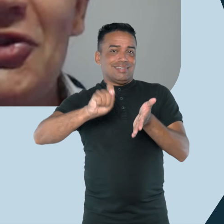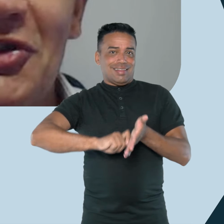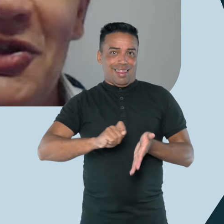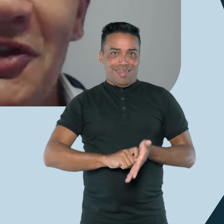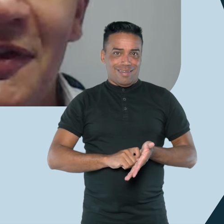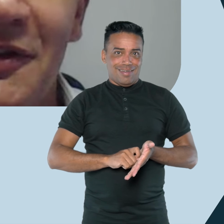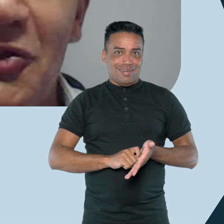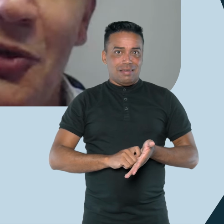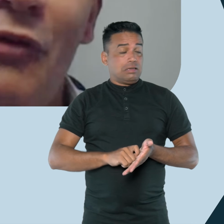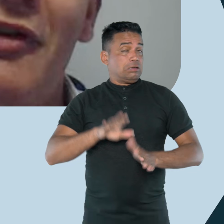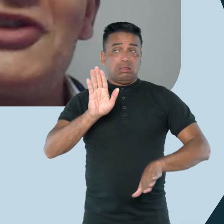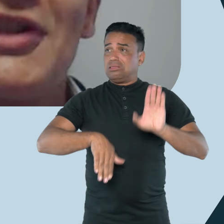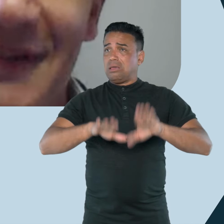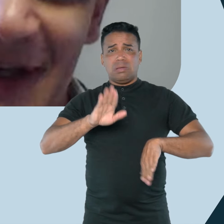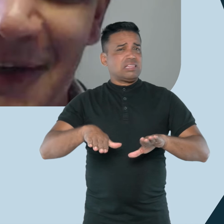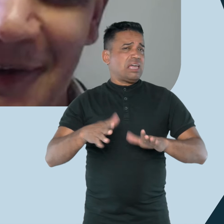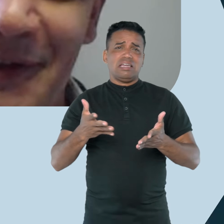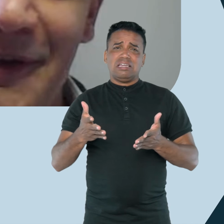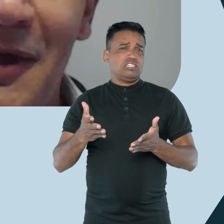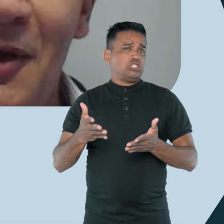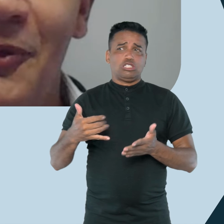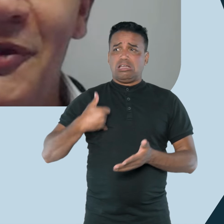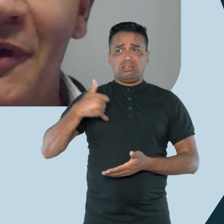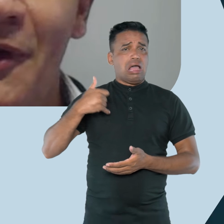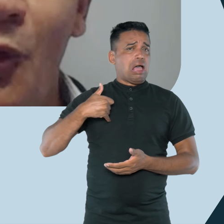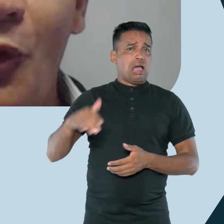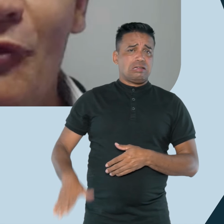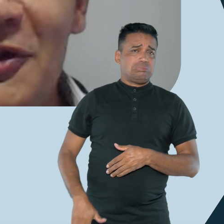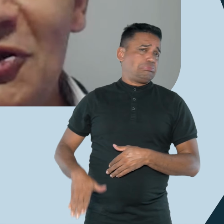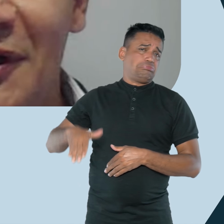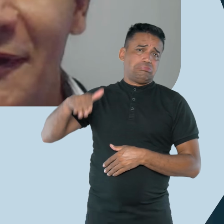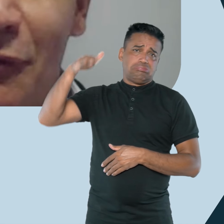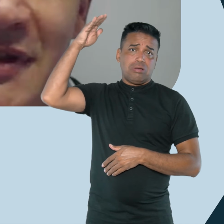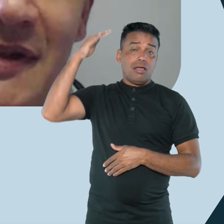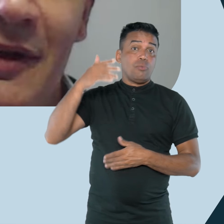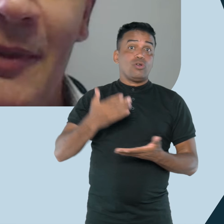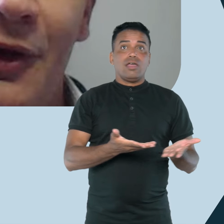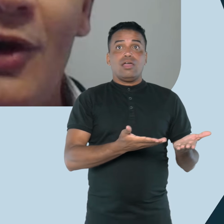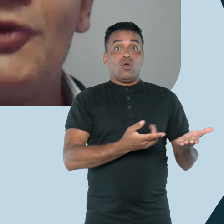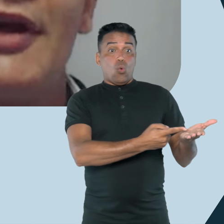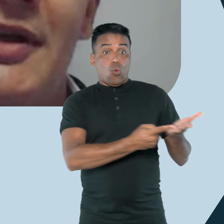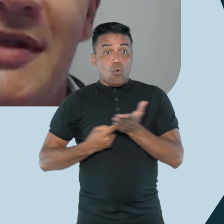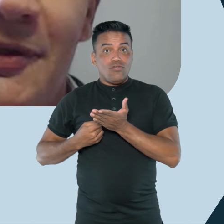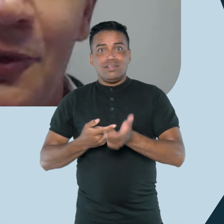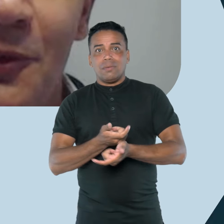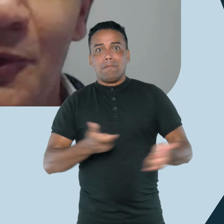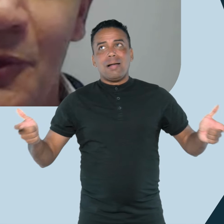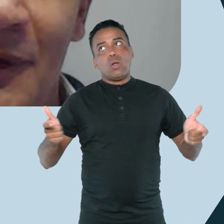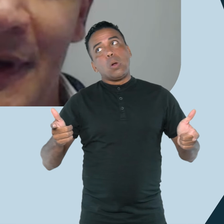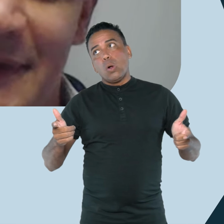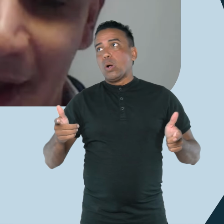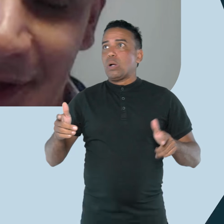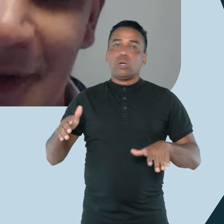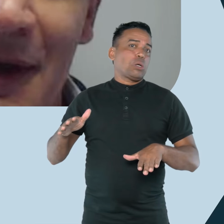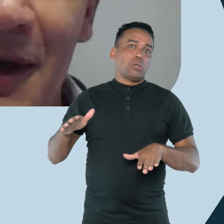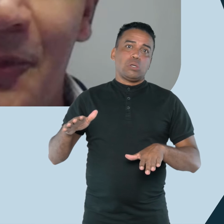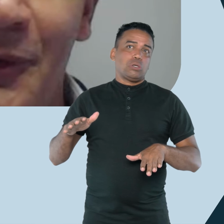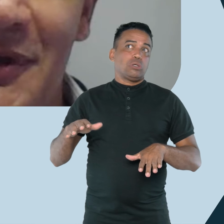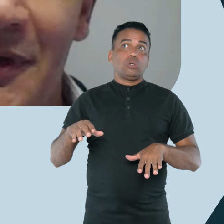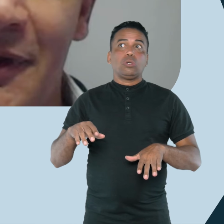independente de qual faixa etária, né? Porque o convite, talvez ele é maior do que a questão